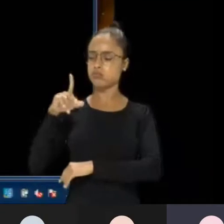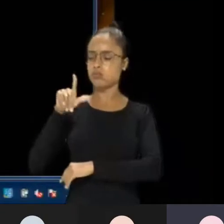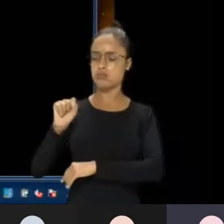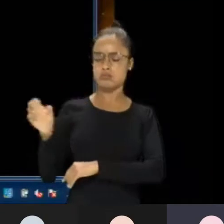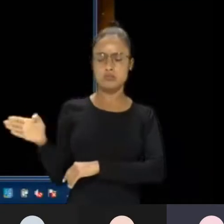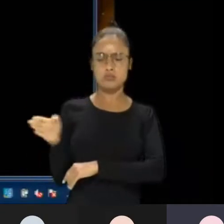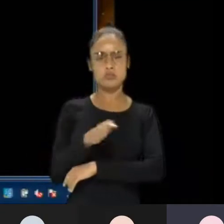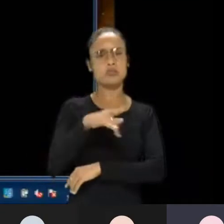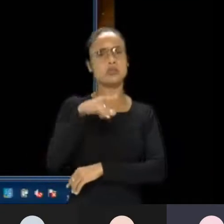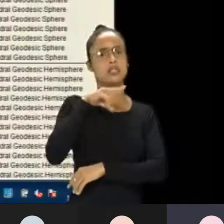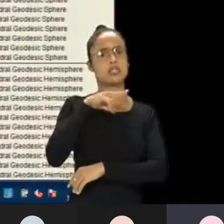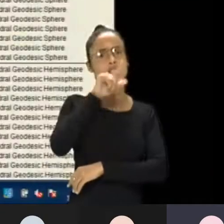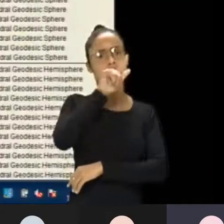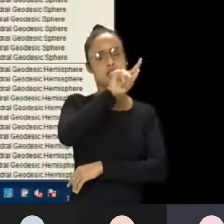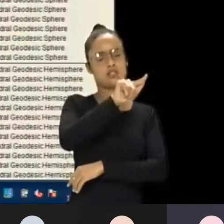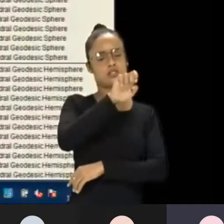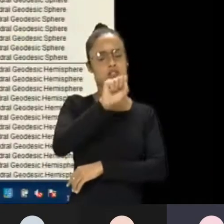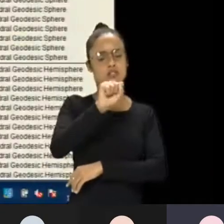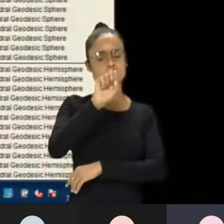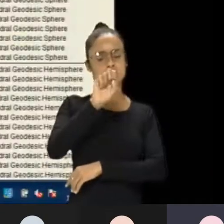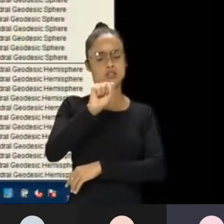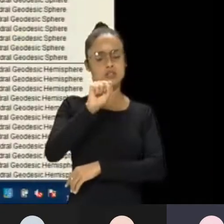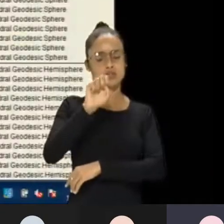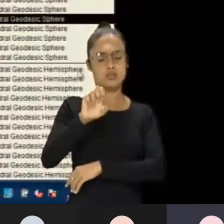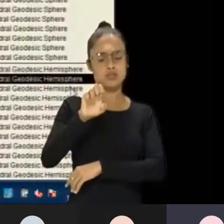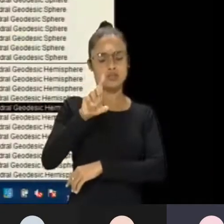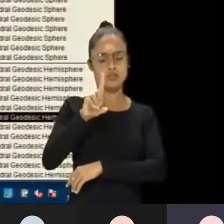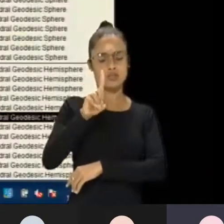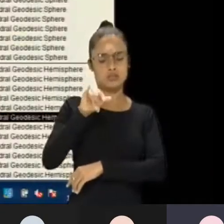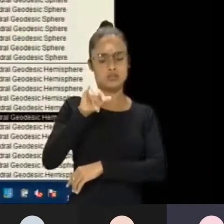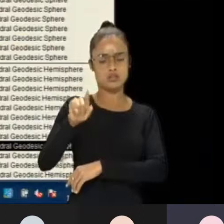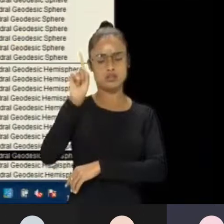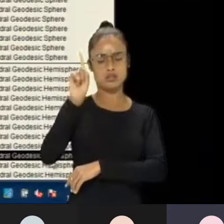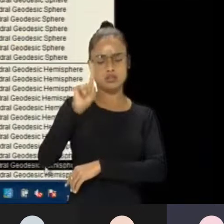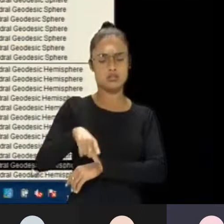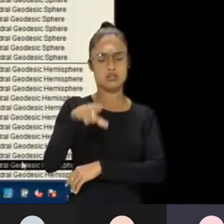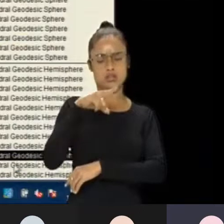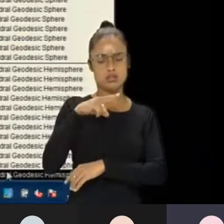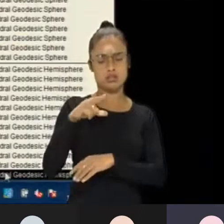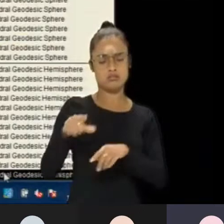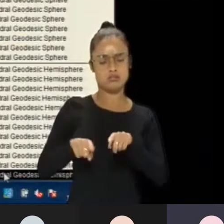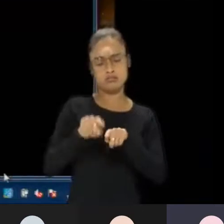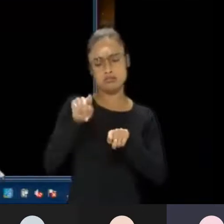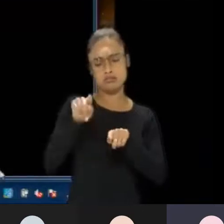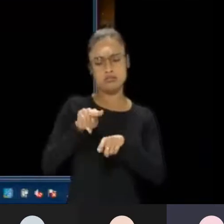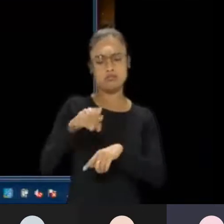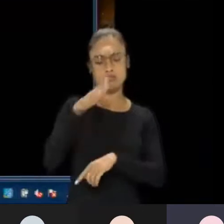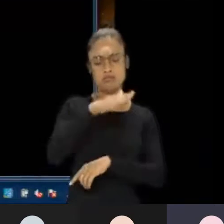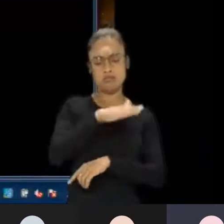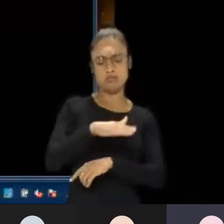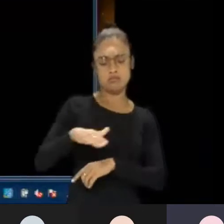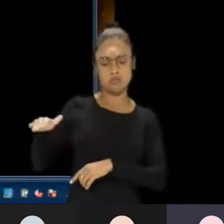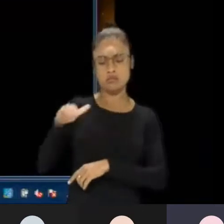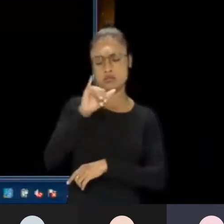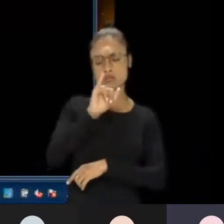geodésias. Então, aqui eu posso pegar uma geodésia com várias frequências. Então, por exemplo, uma